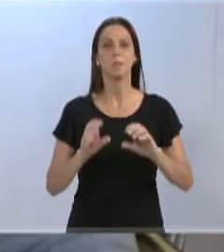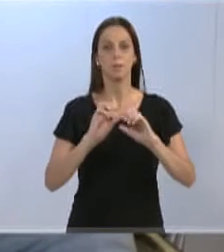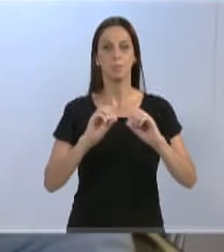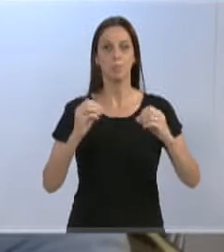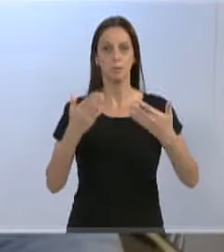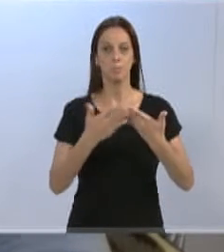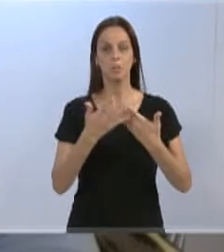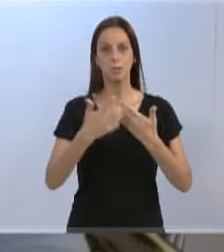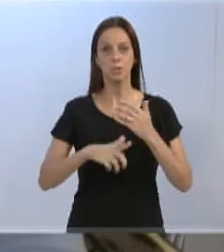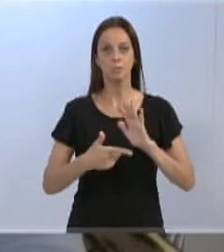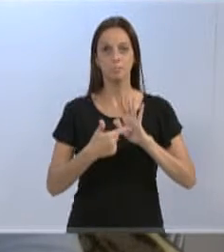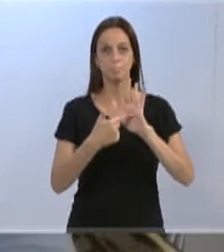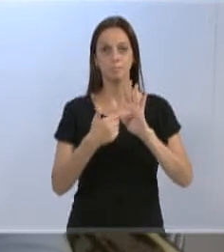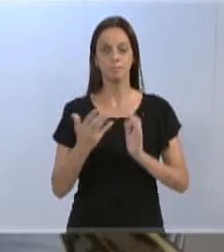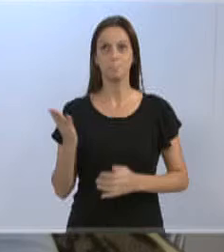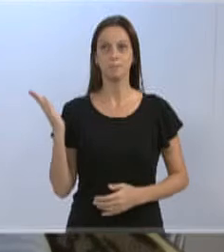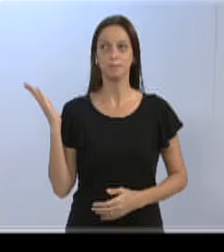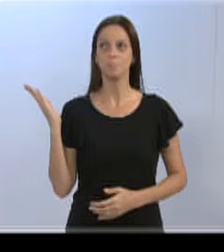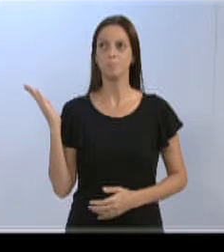favor?